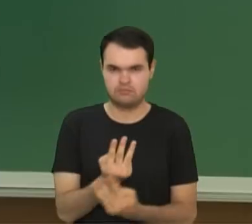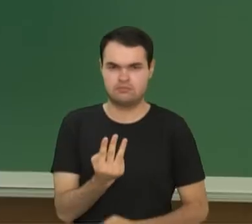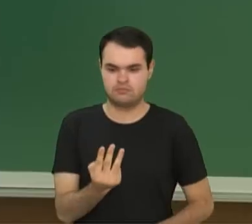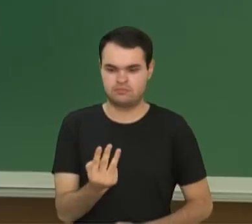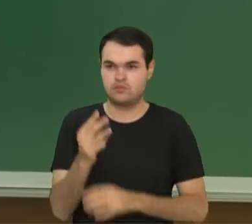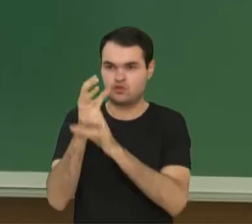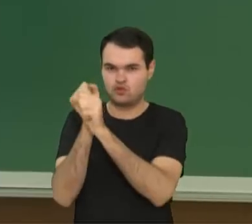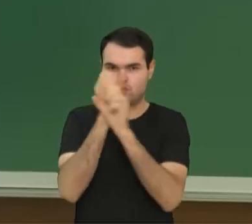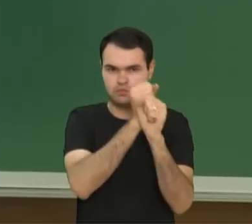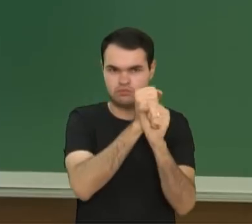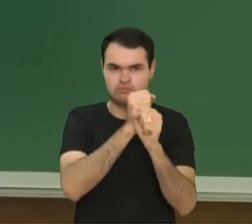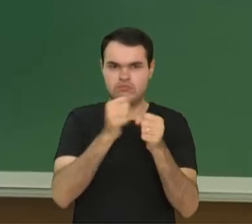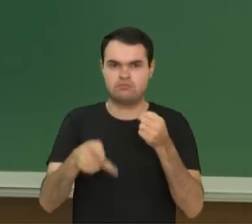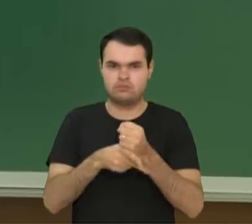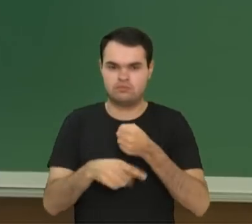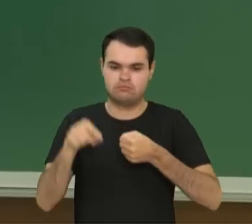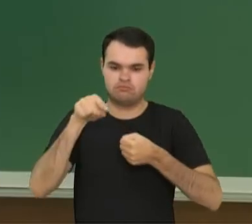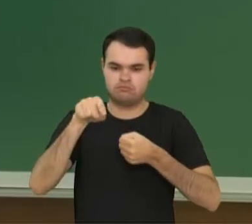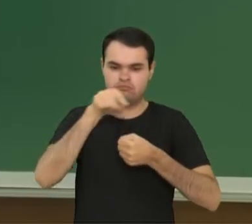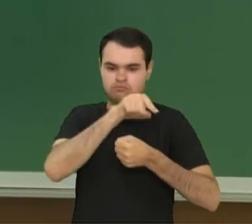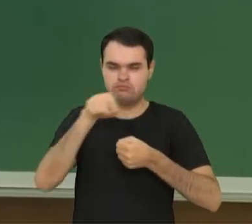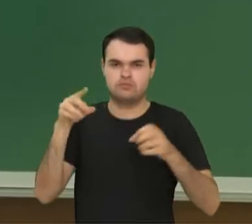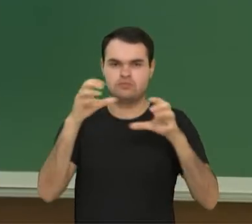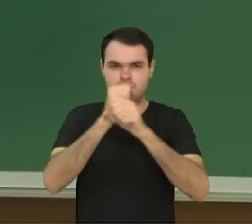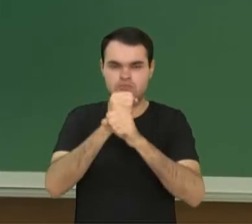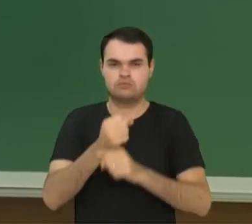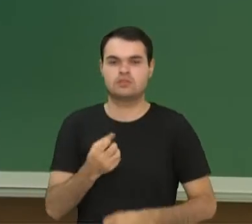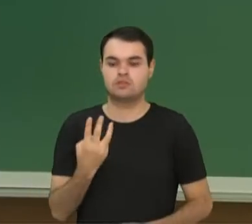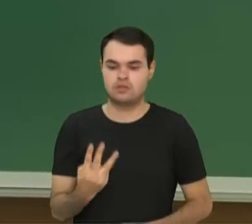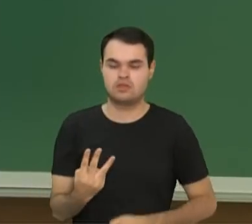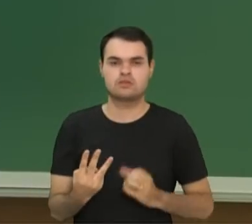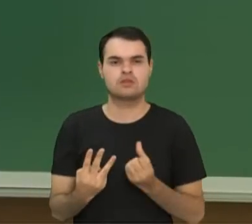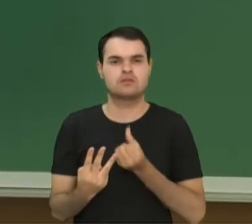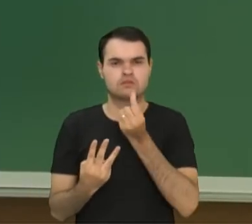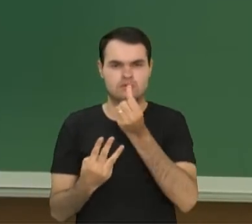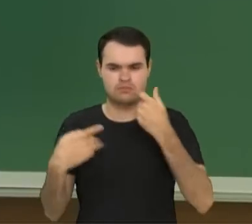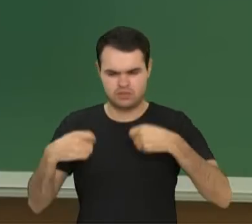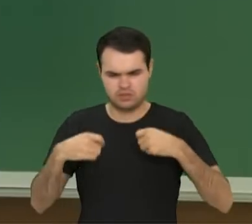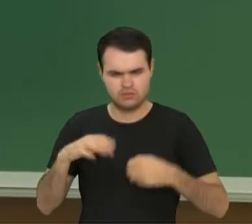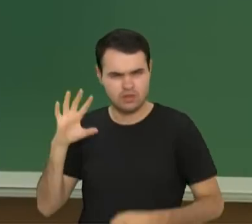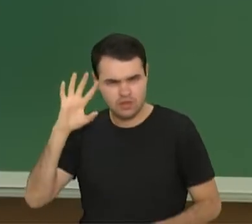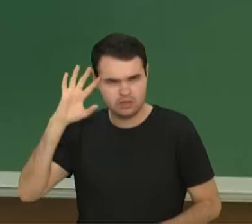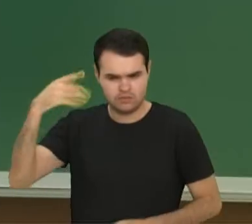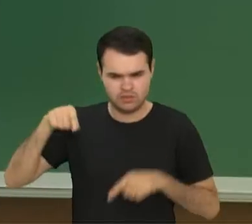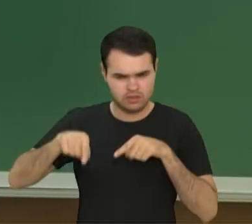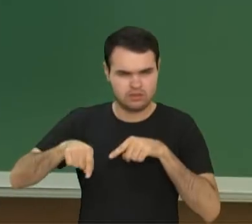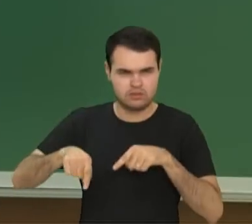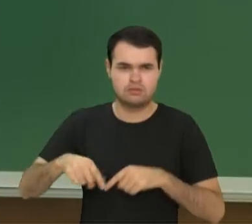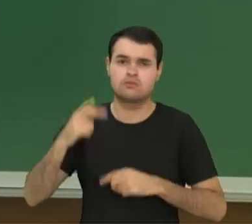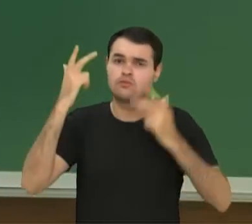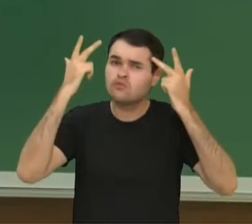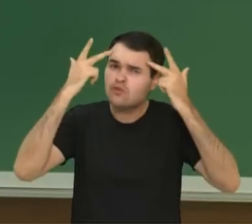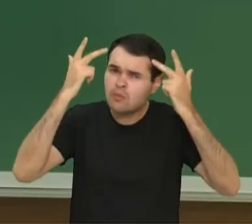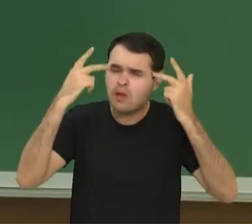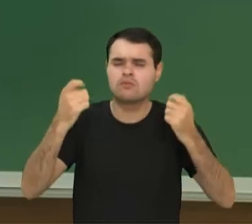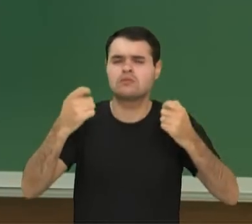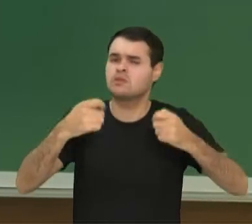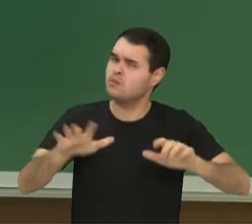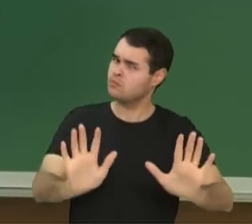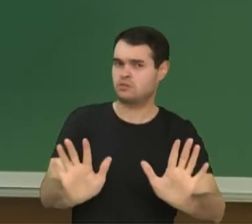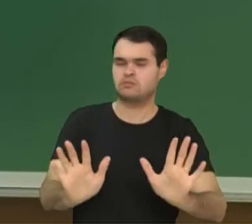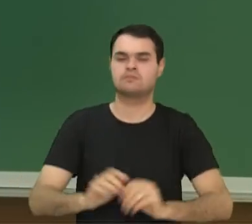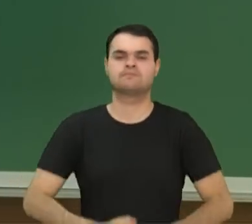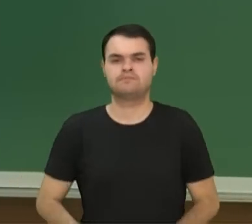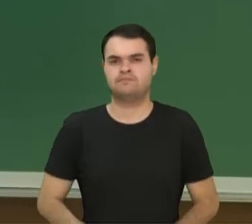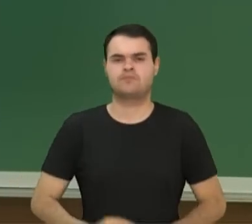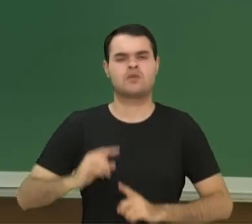mais 2, 6. 3 elevado a 6. Eu preciso fazer essa conta? Normalmente não, né, gente?